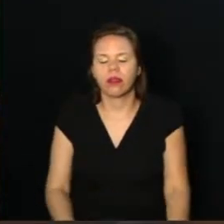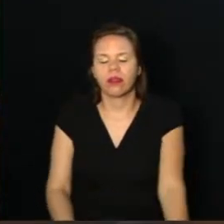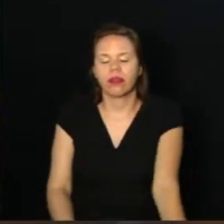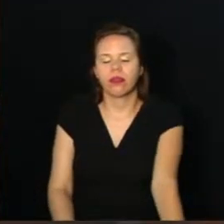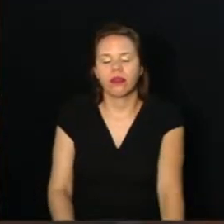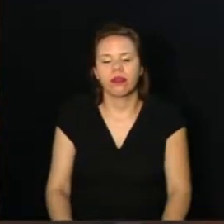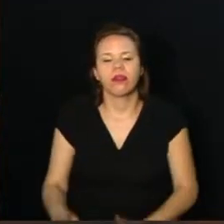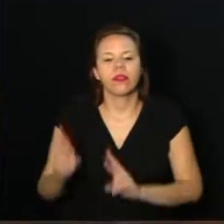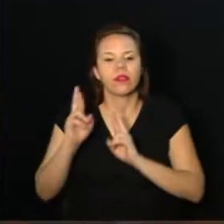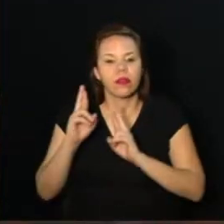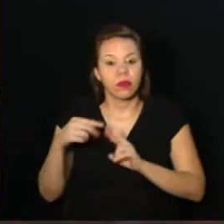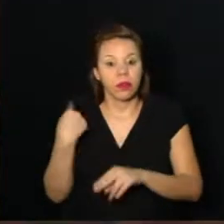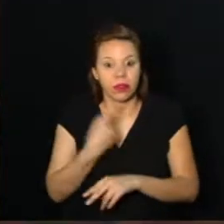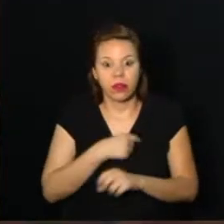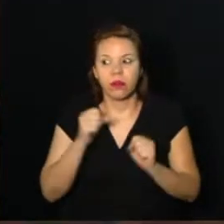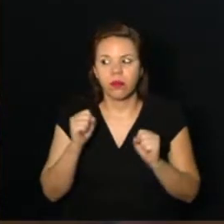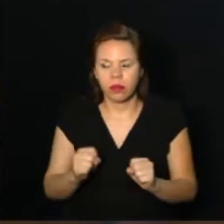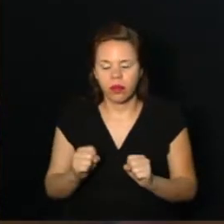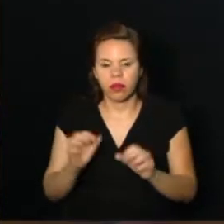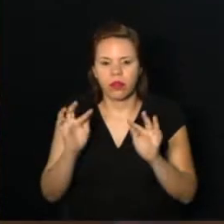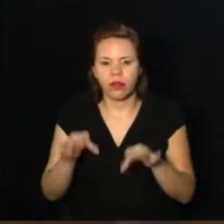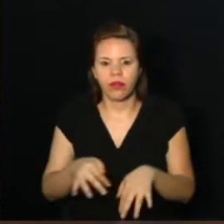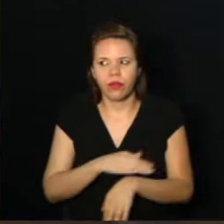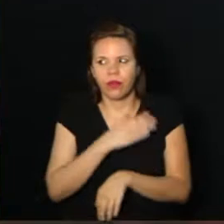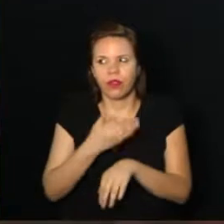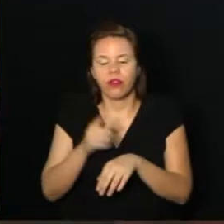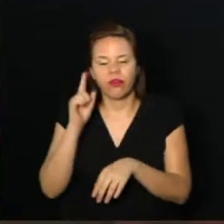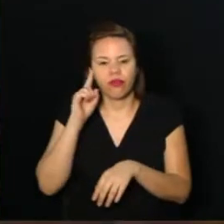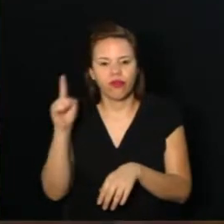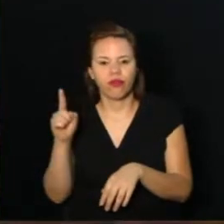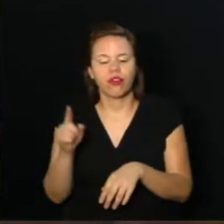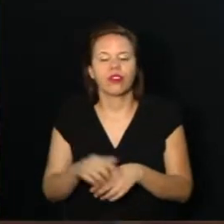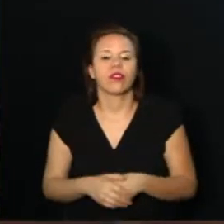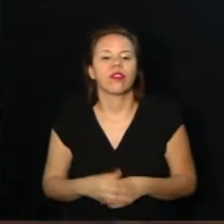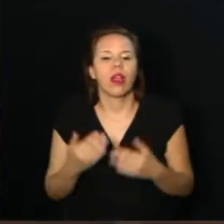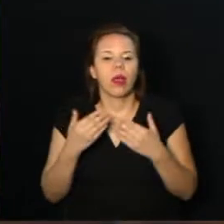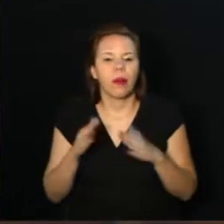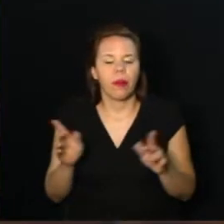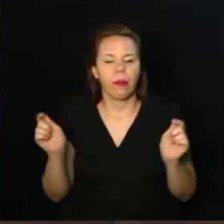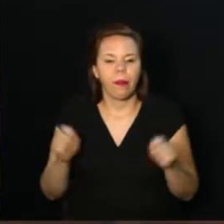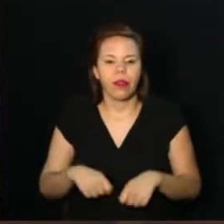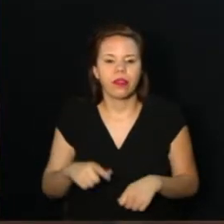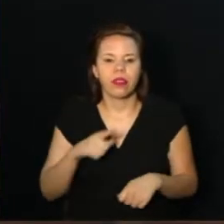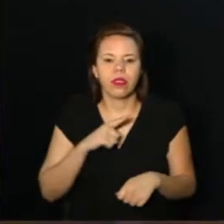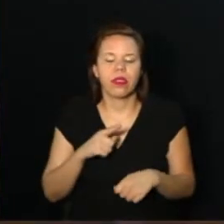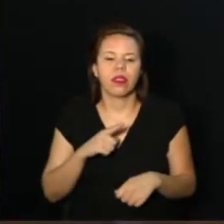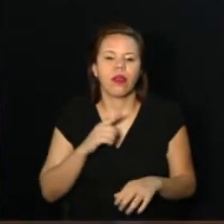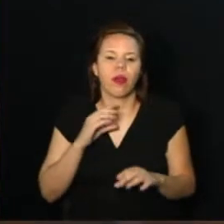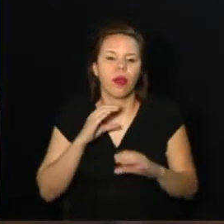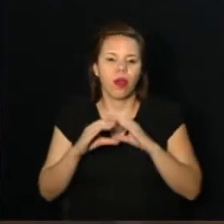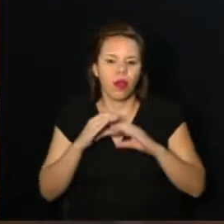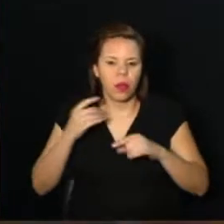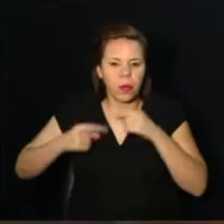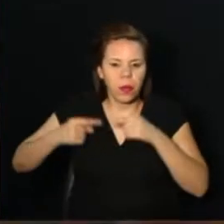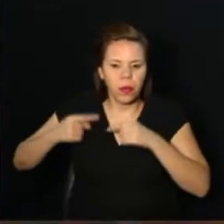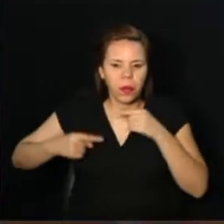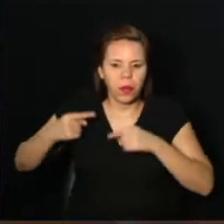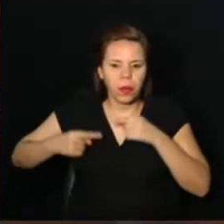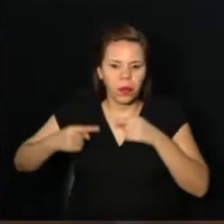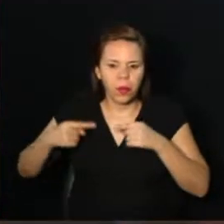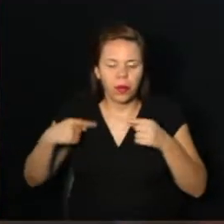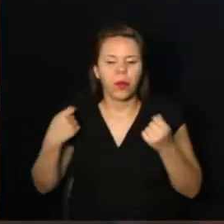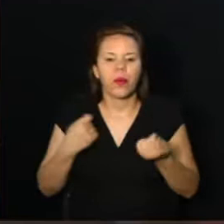gente possa, no final do dia, depois das conferências, abrir, que a gente possa ter um canal de abertura de discussão para a